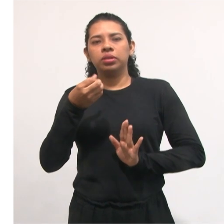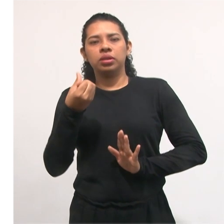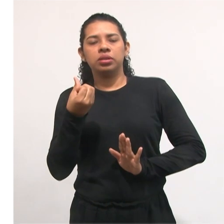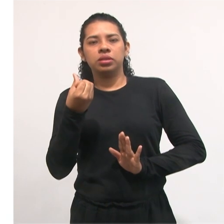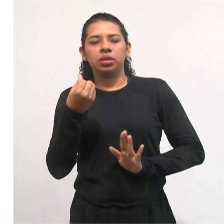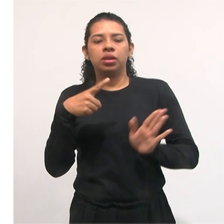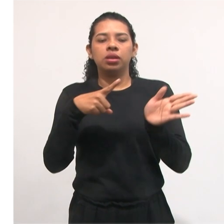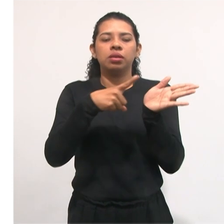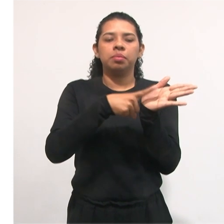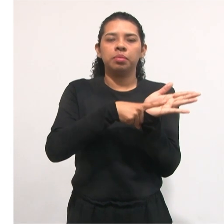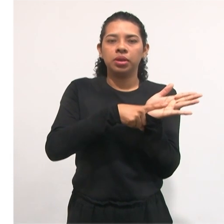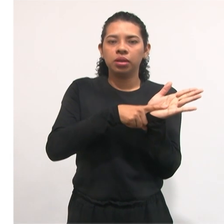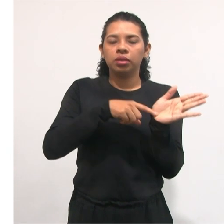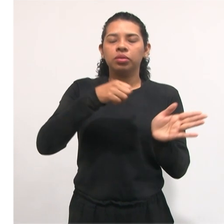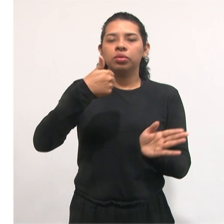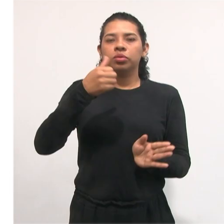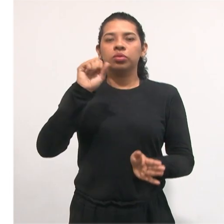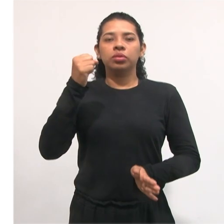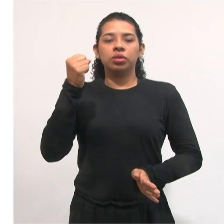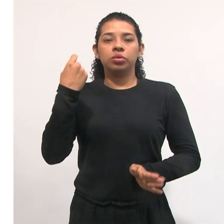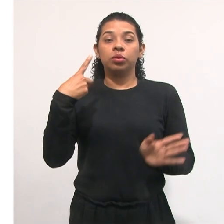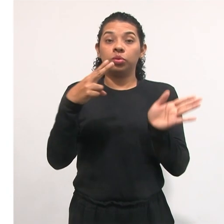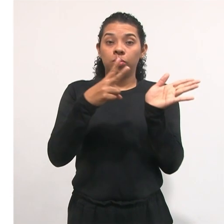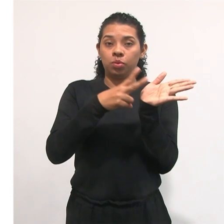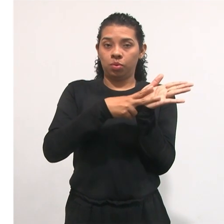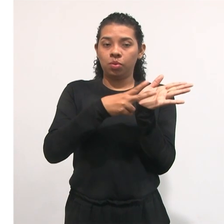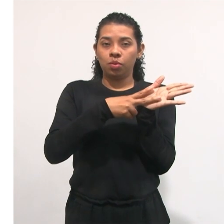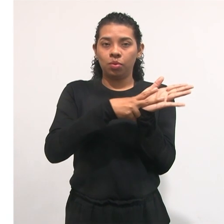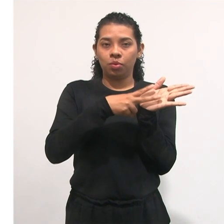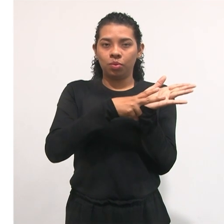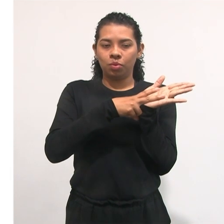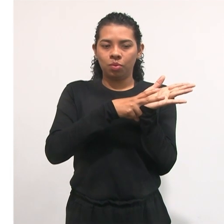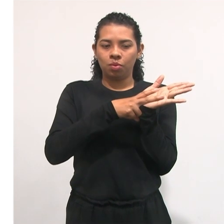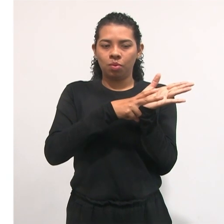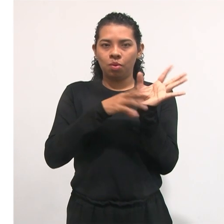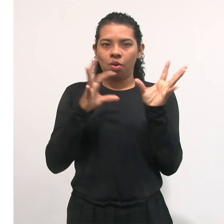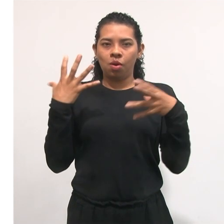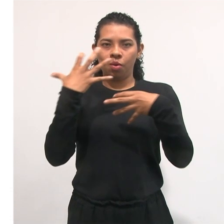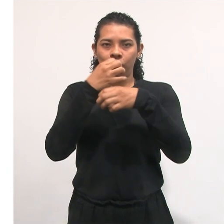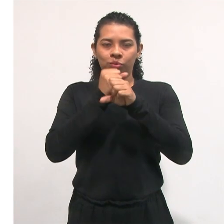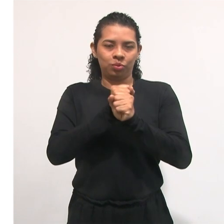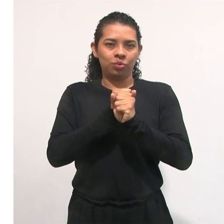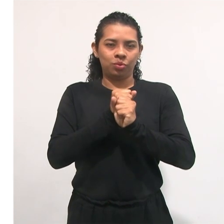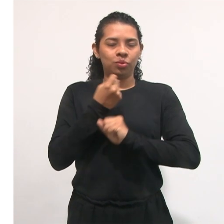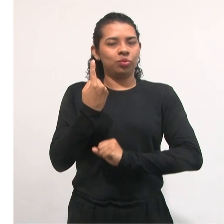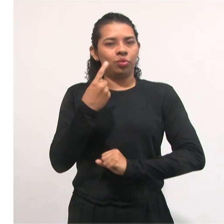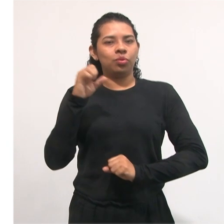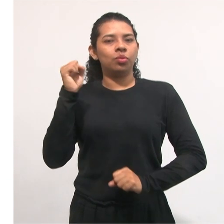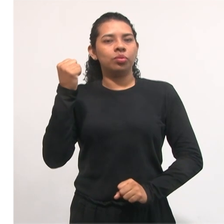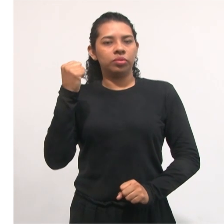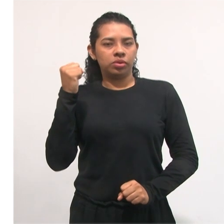última, correto? Qual é o limite superior da última? 36 e da primeira 18. Então,